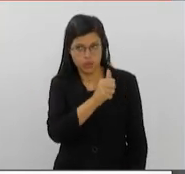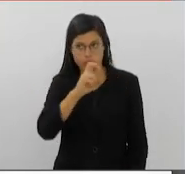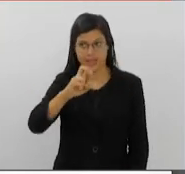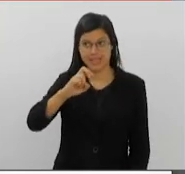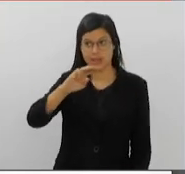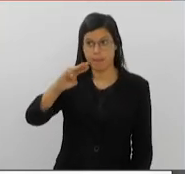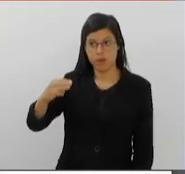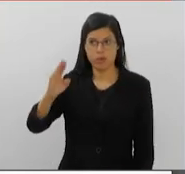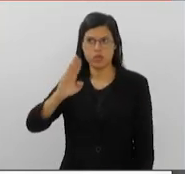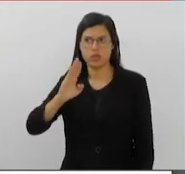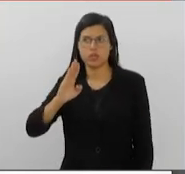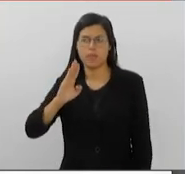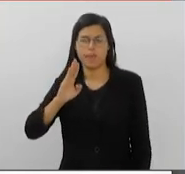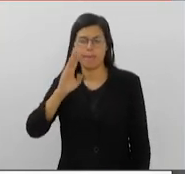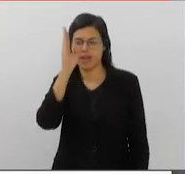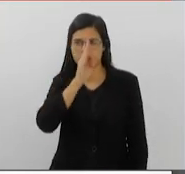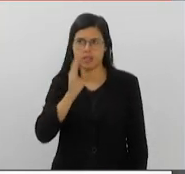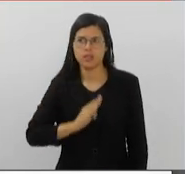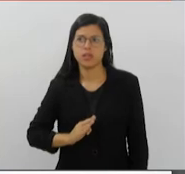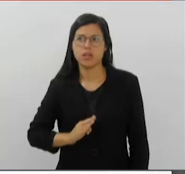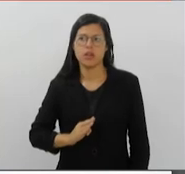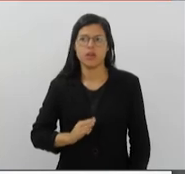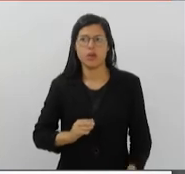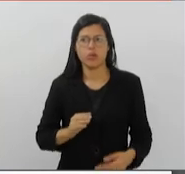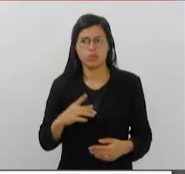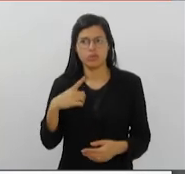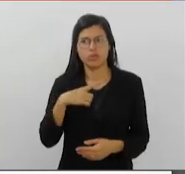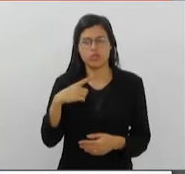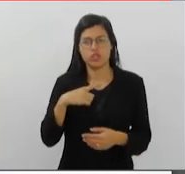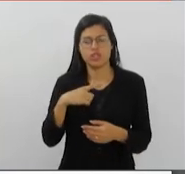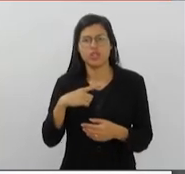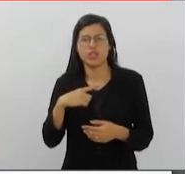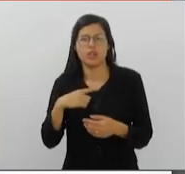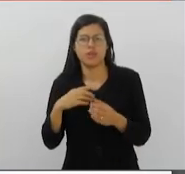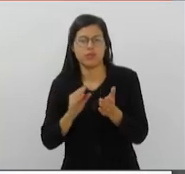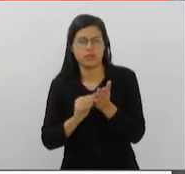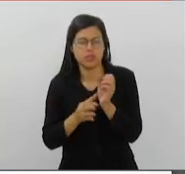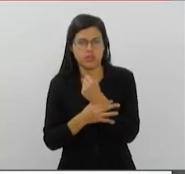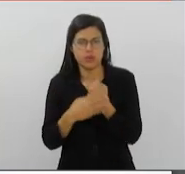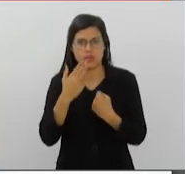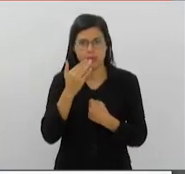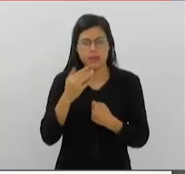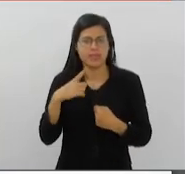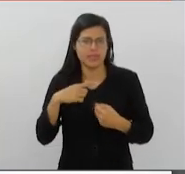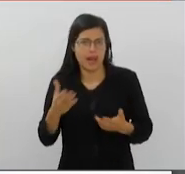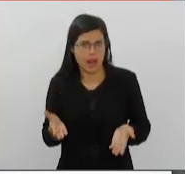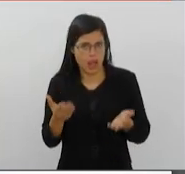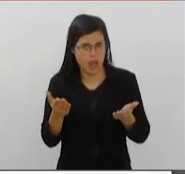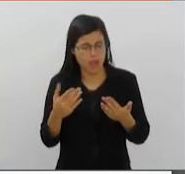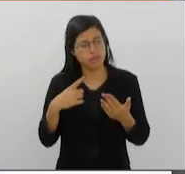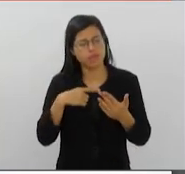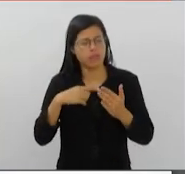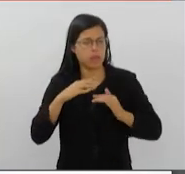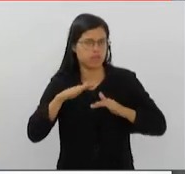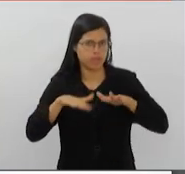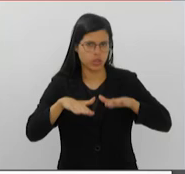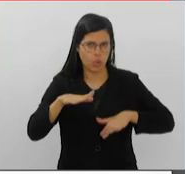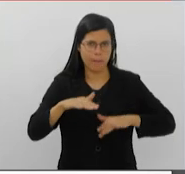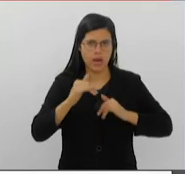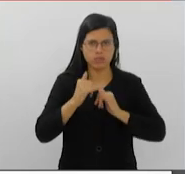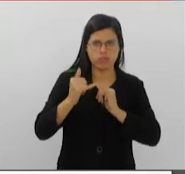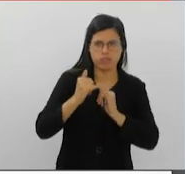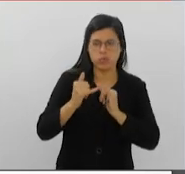que a insegurança alimentar ela possui três graus, né? Insegurança alimentar leve, insegurança alimentar moderada e